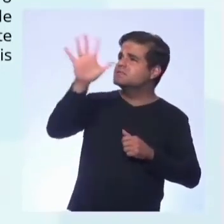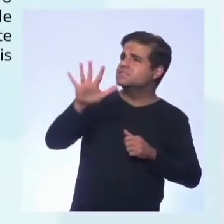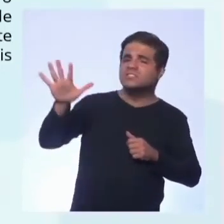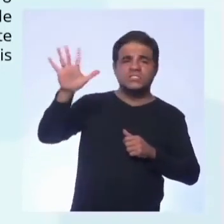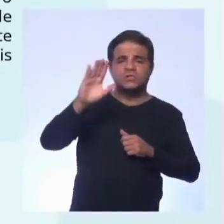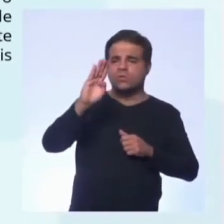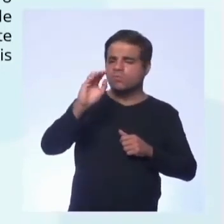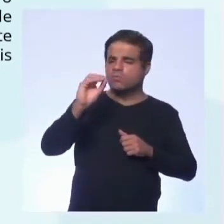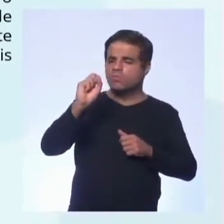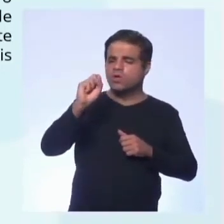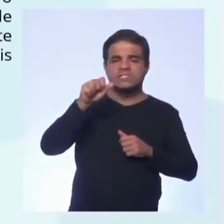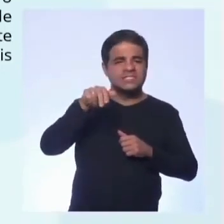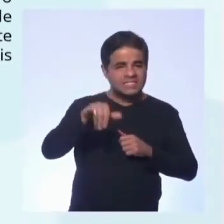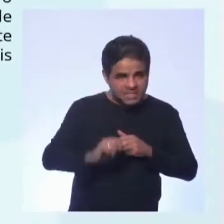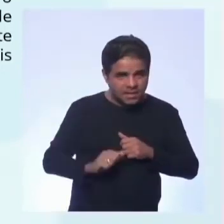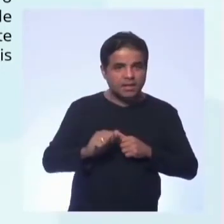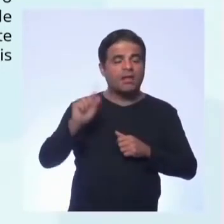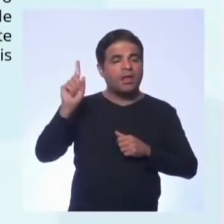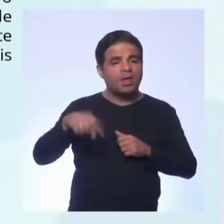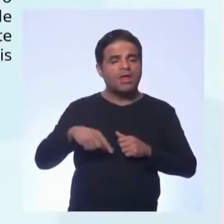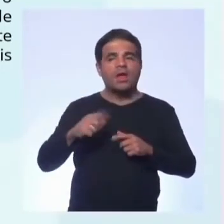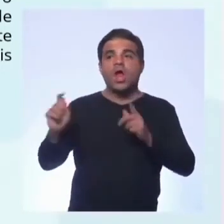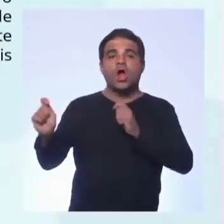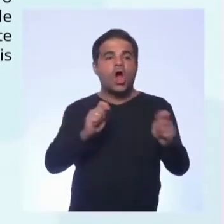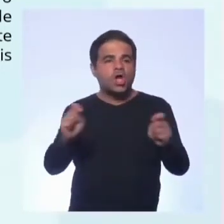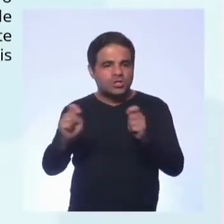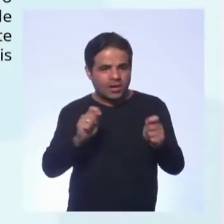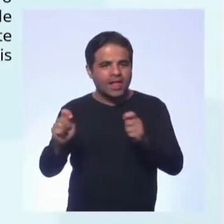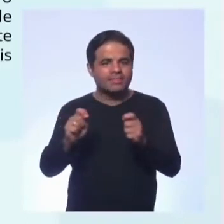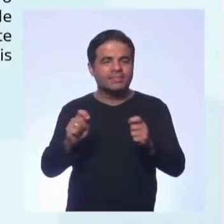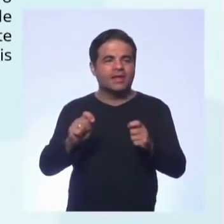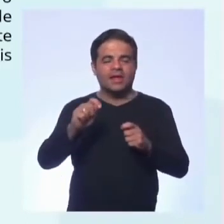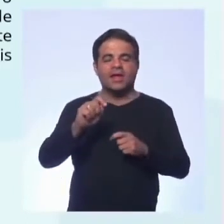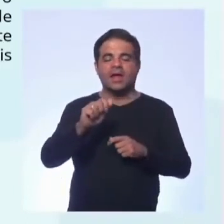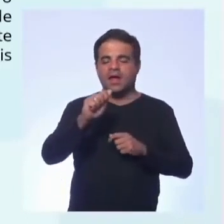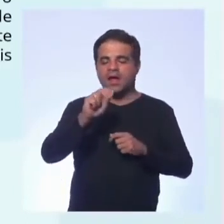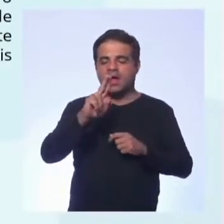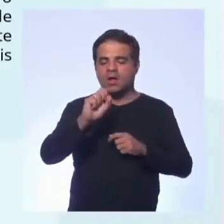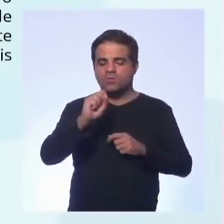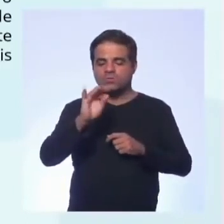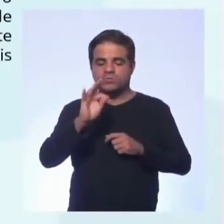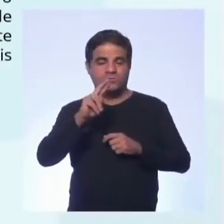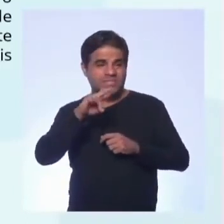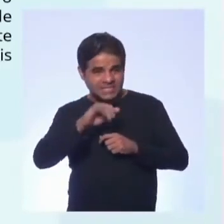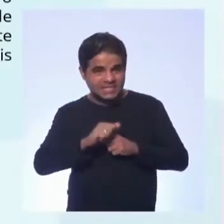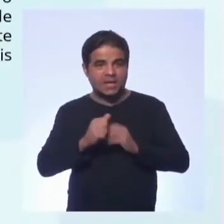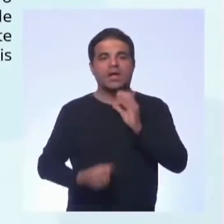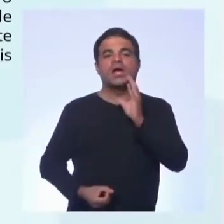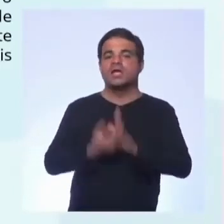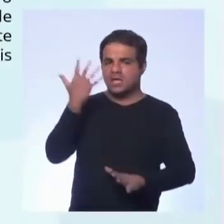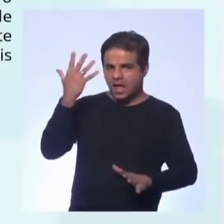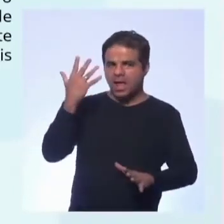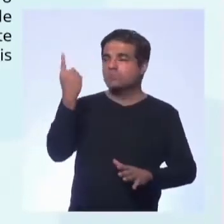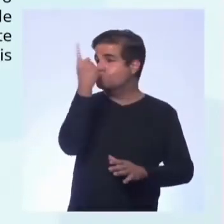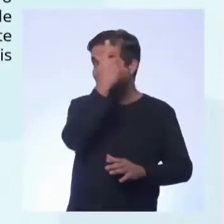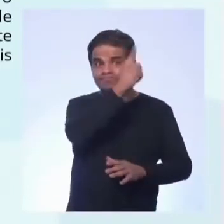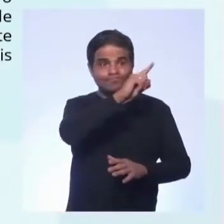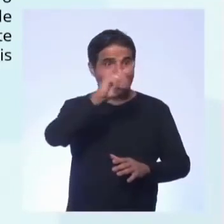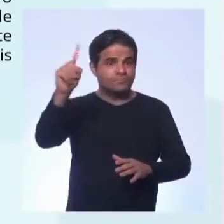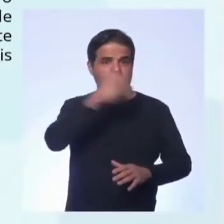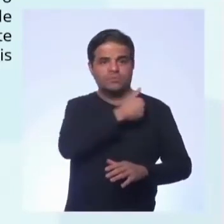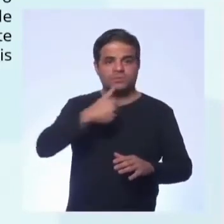da Bósnia-Herzegovina era controlada pela Áustria-Hungria, que formaram um